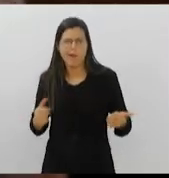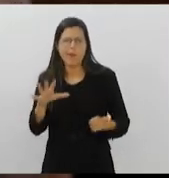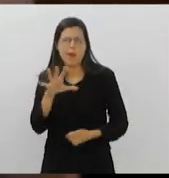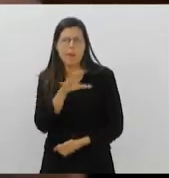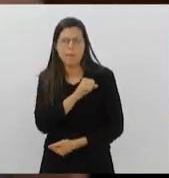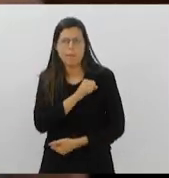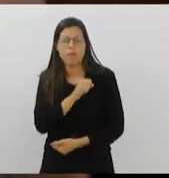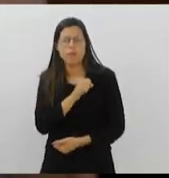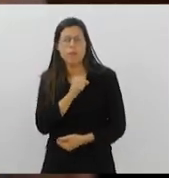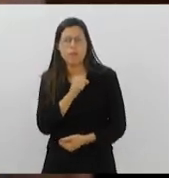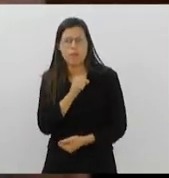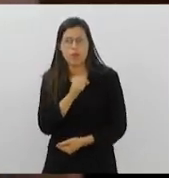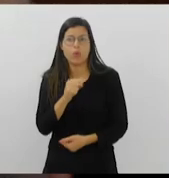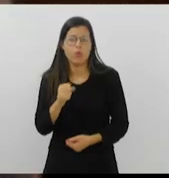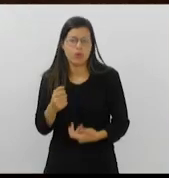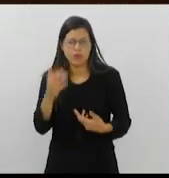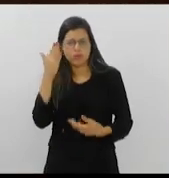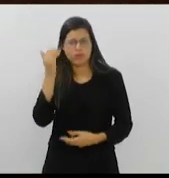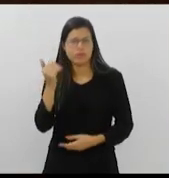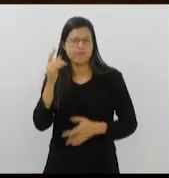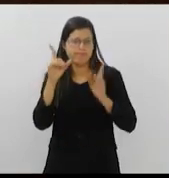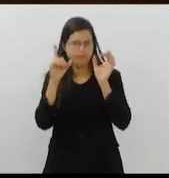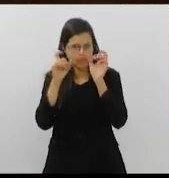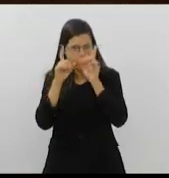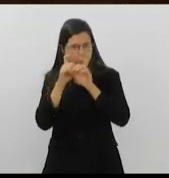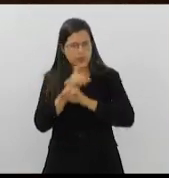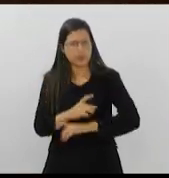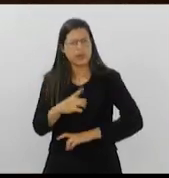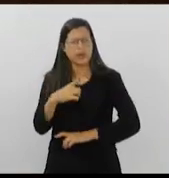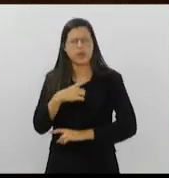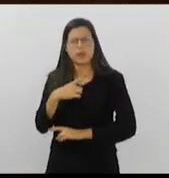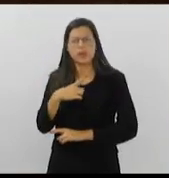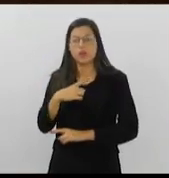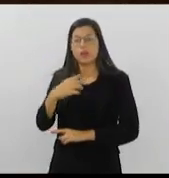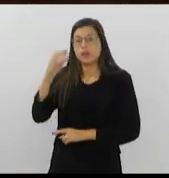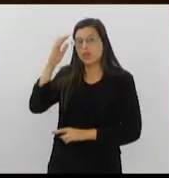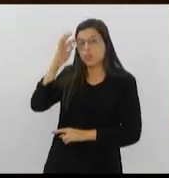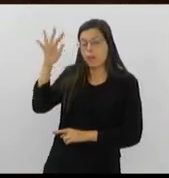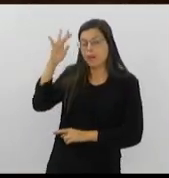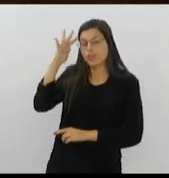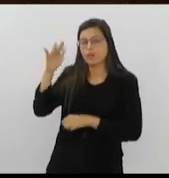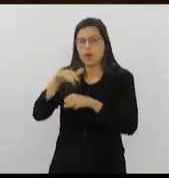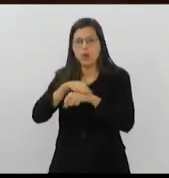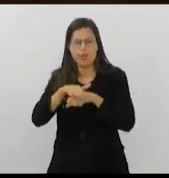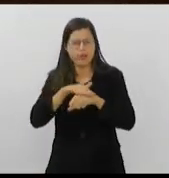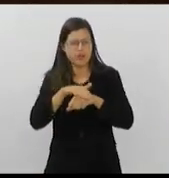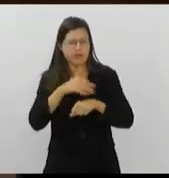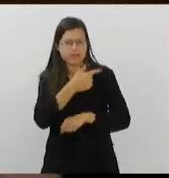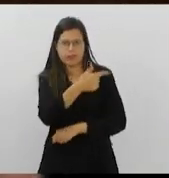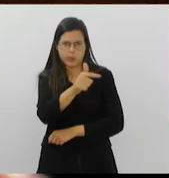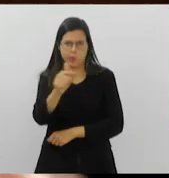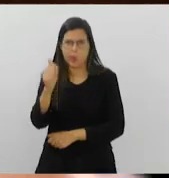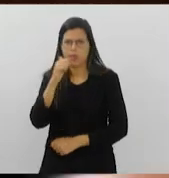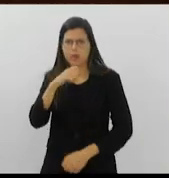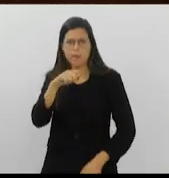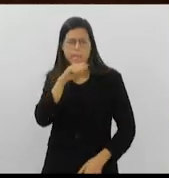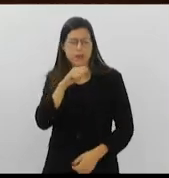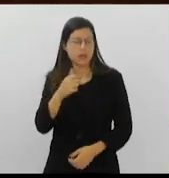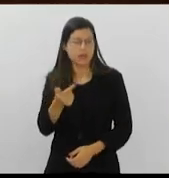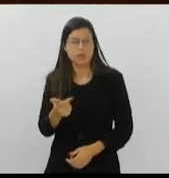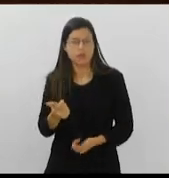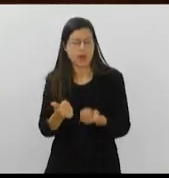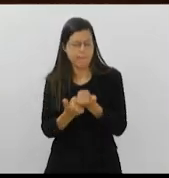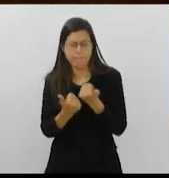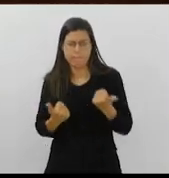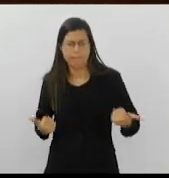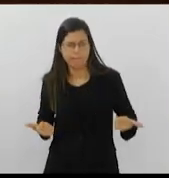apoio do mundo, e ainda assim eu sei o quanto foi difícil. Então a gente fica imaginando e conversando com várias mães que não têm rede de apoio, ainda